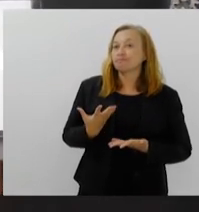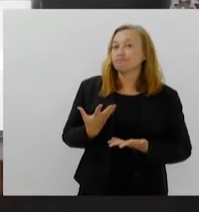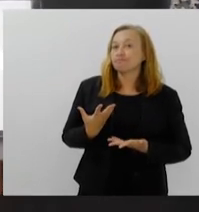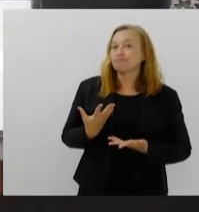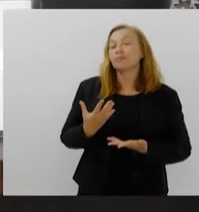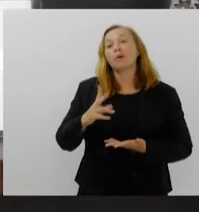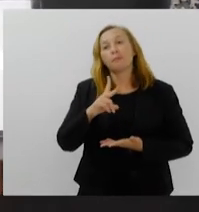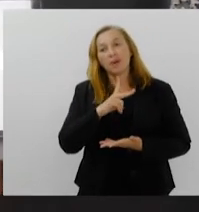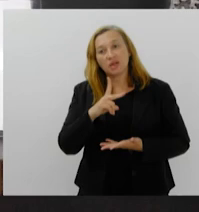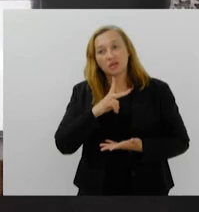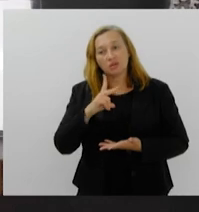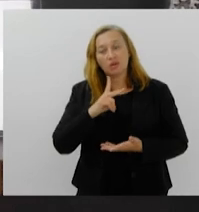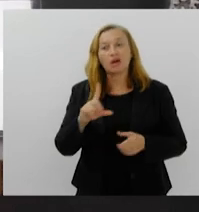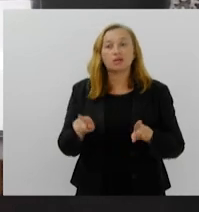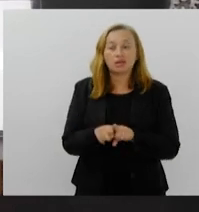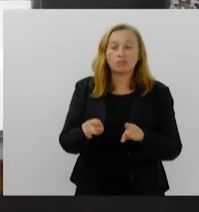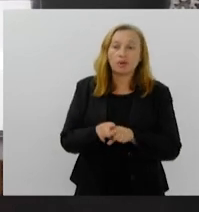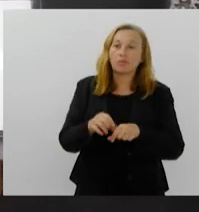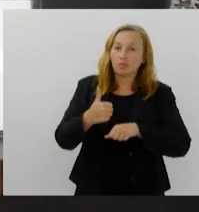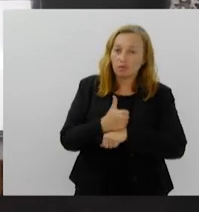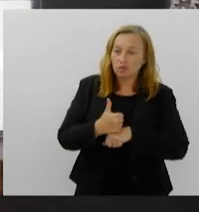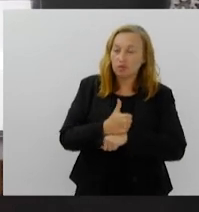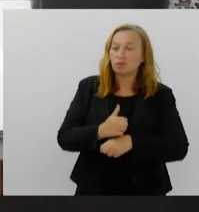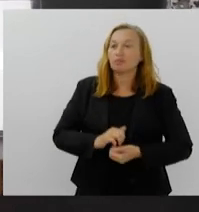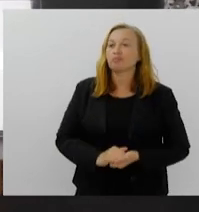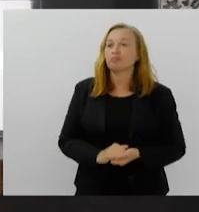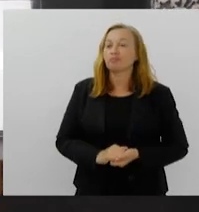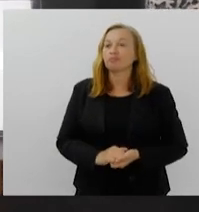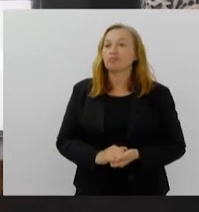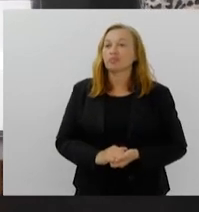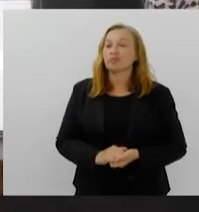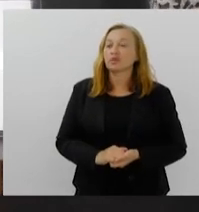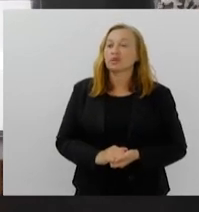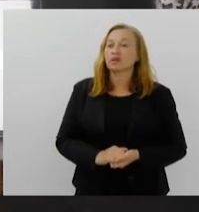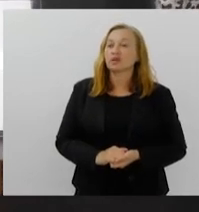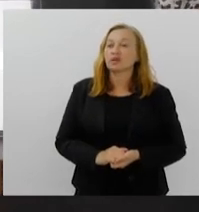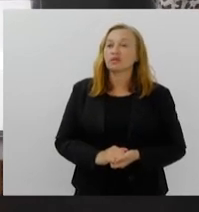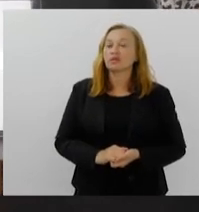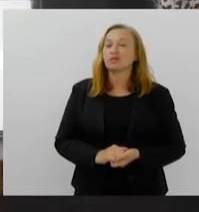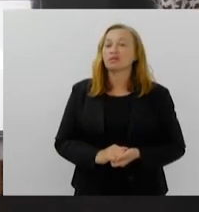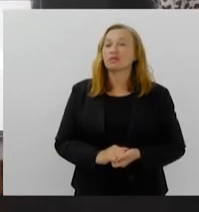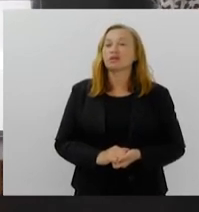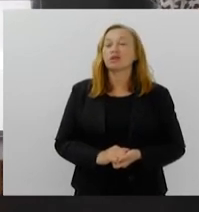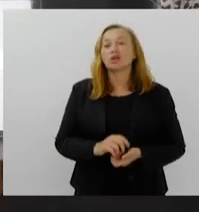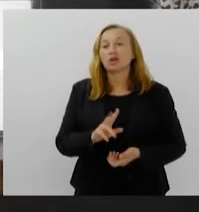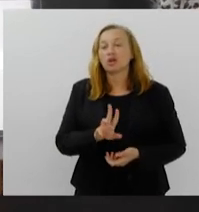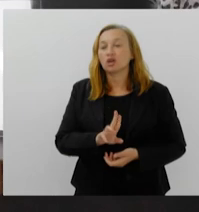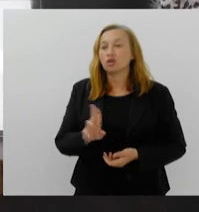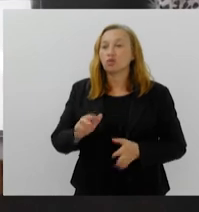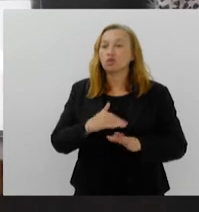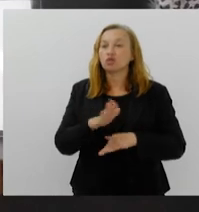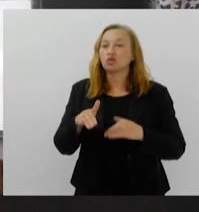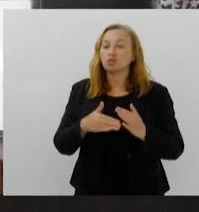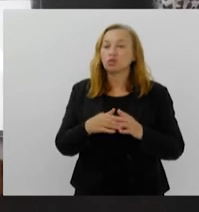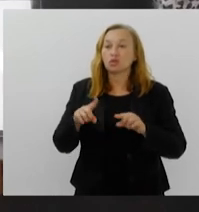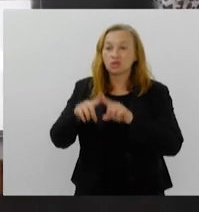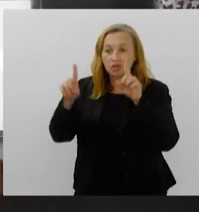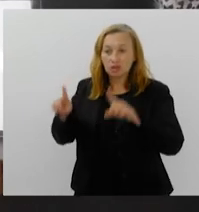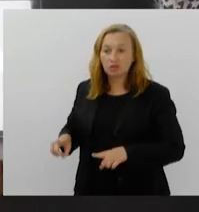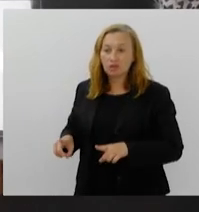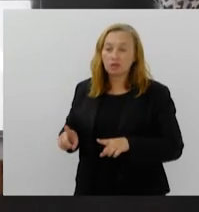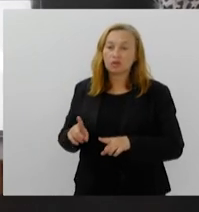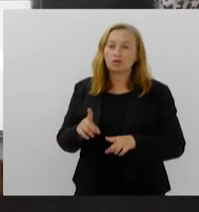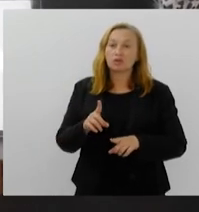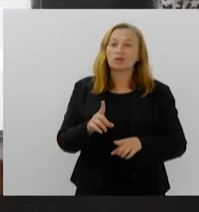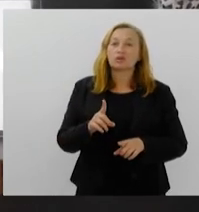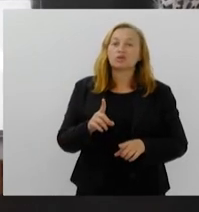tanto pessoal quanto profissional. Feitos os cumprimentos iniciais, falo em nome de todos os servidores do gabinete